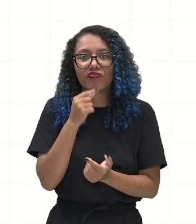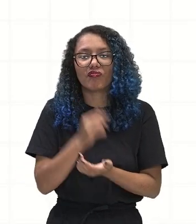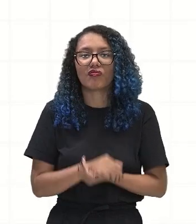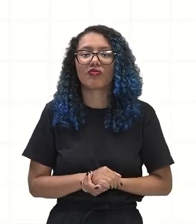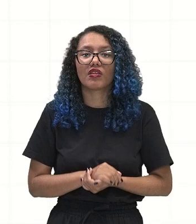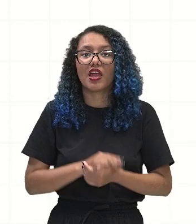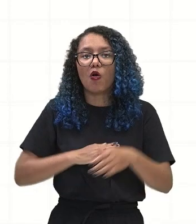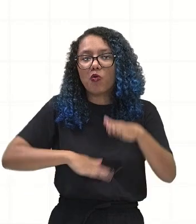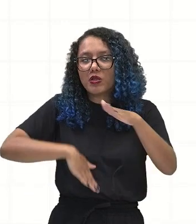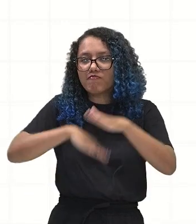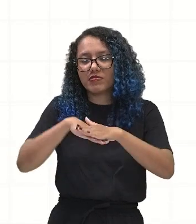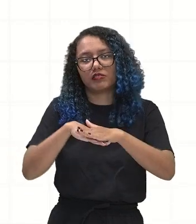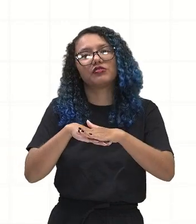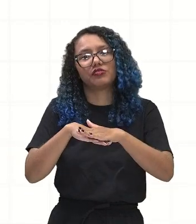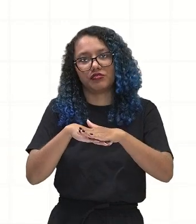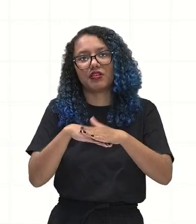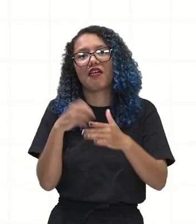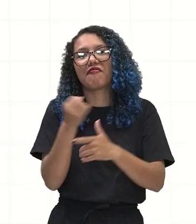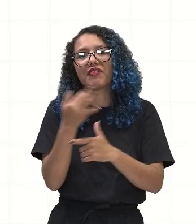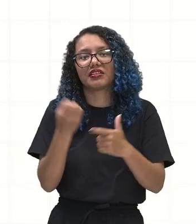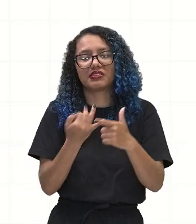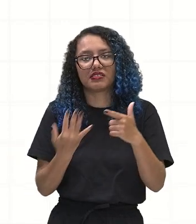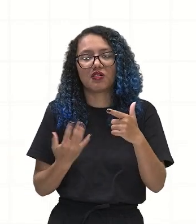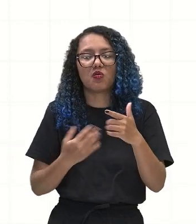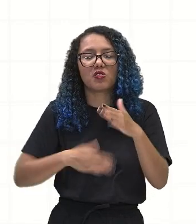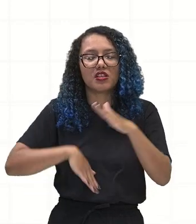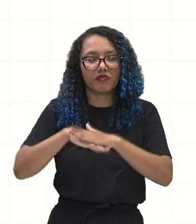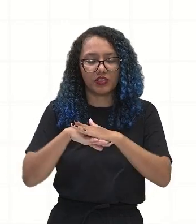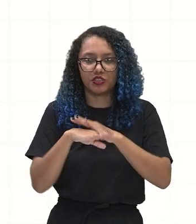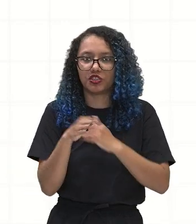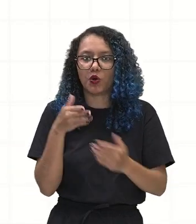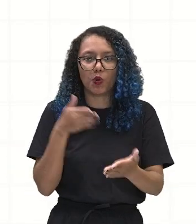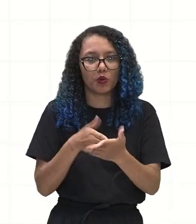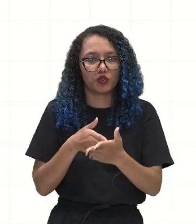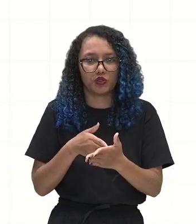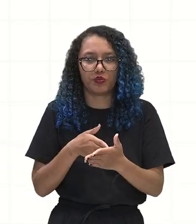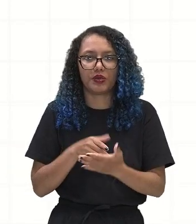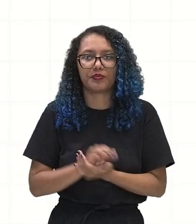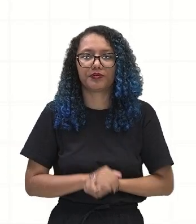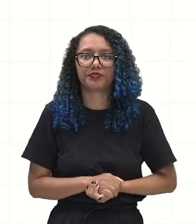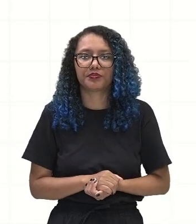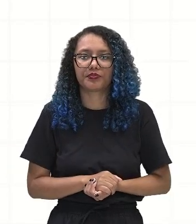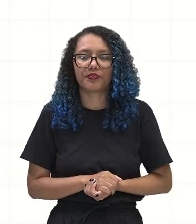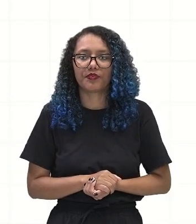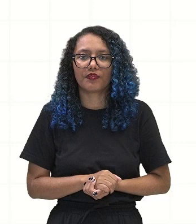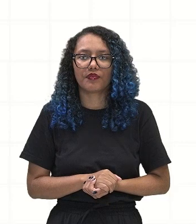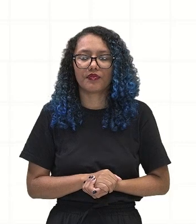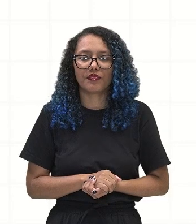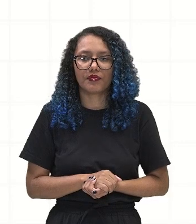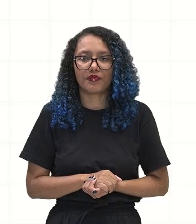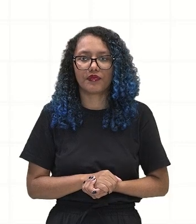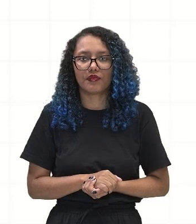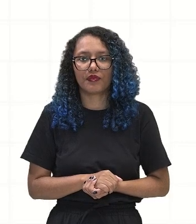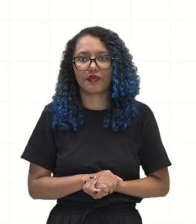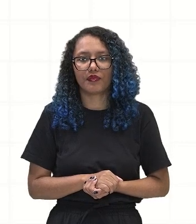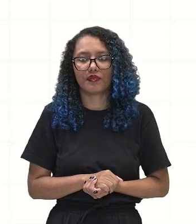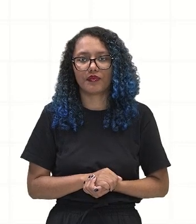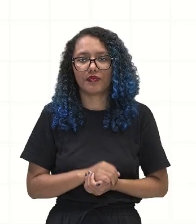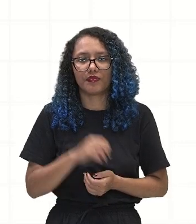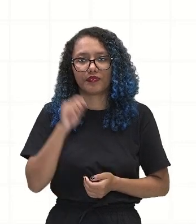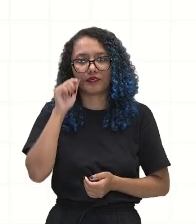Aqui, será que é possível 5% deixar uma outra fração, né? Como nós estamos trabalhando